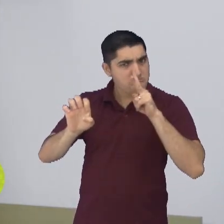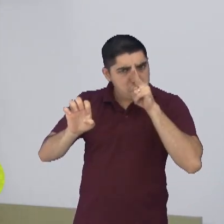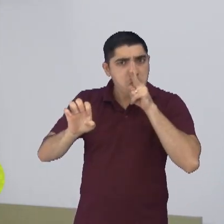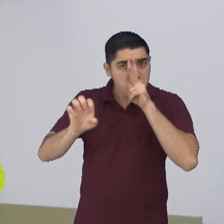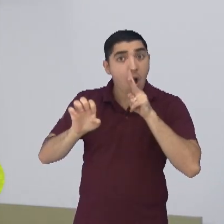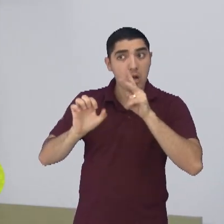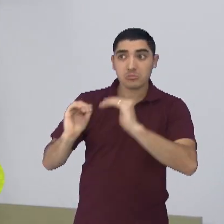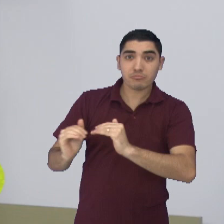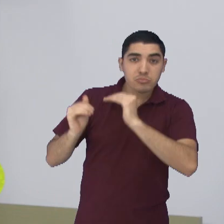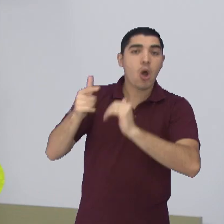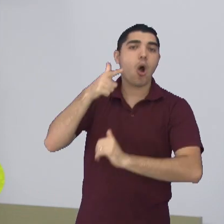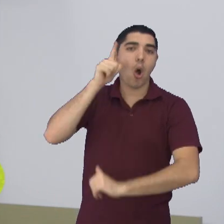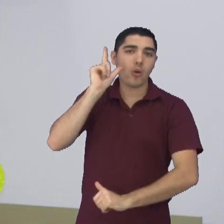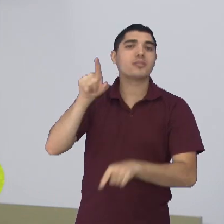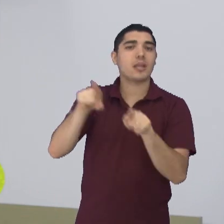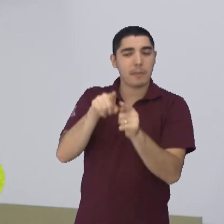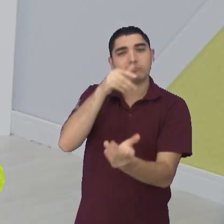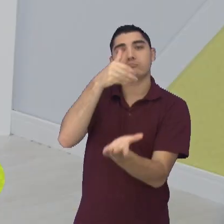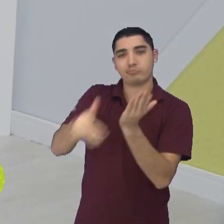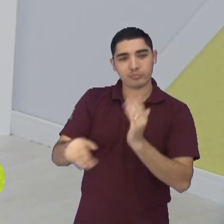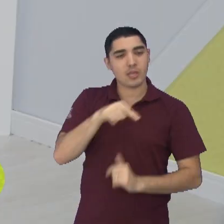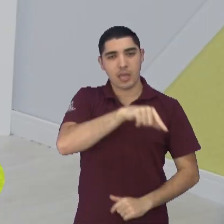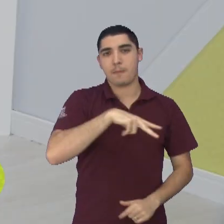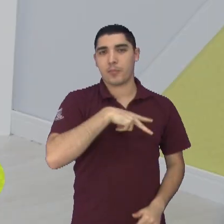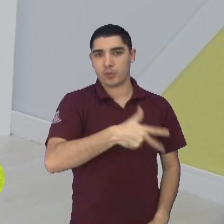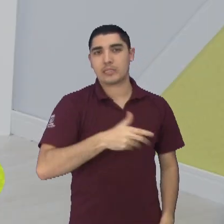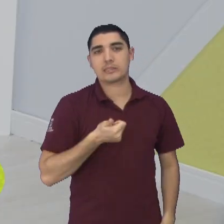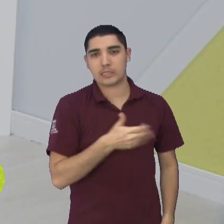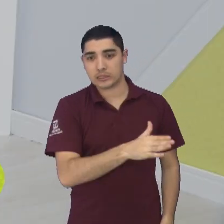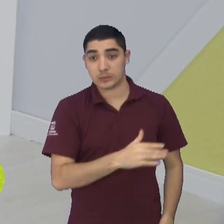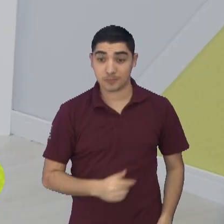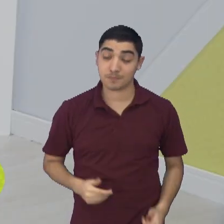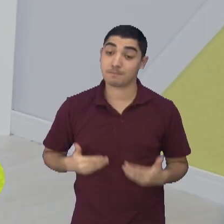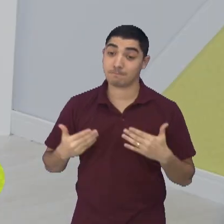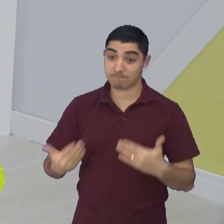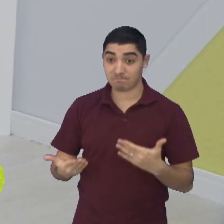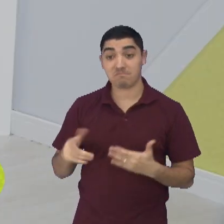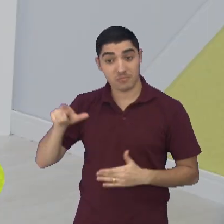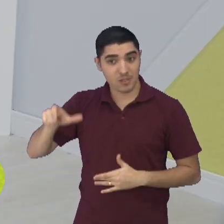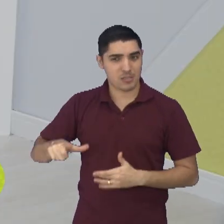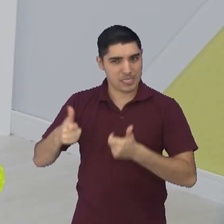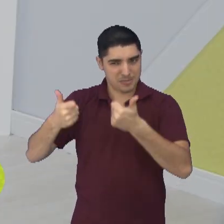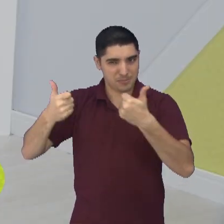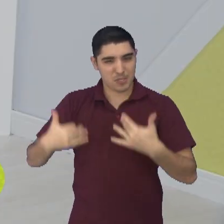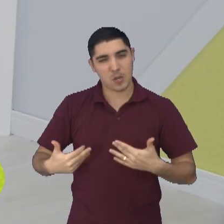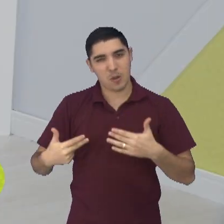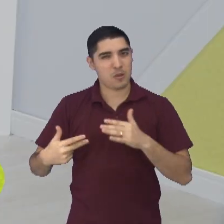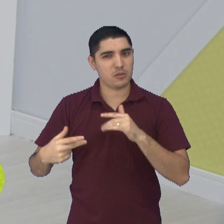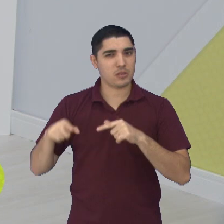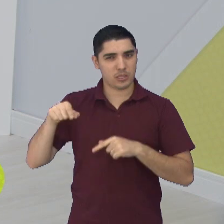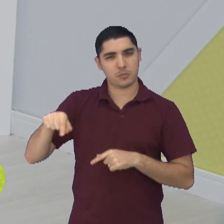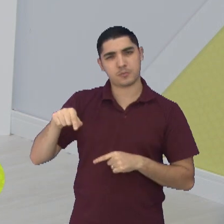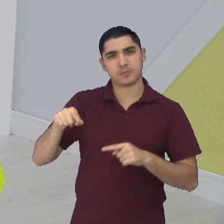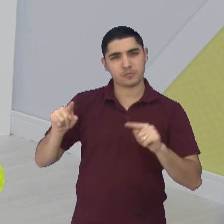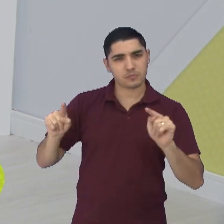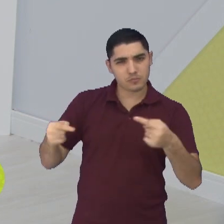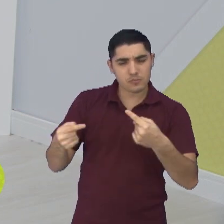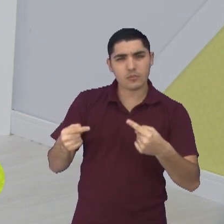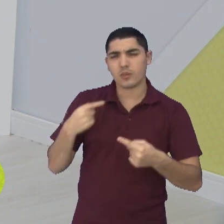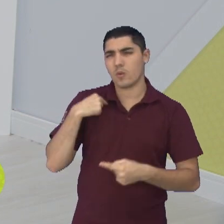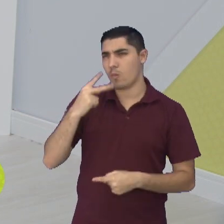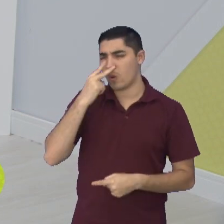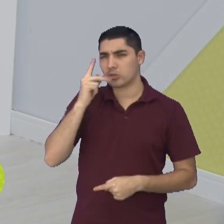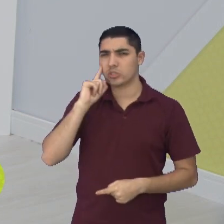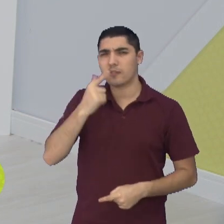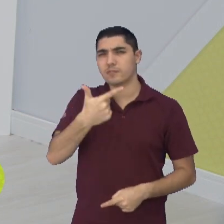do campeonato, foi eliminado ontem pela Portuguesa Santista. Pois é, você falou da última derrota do São José contra o Desportivo Brasil, se não me falha a memória, foi no dia 29